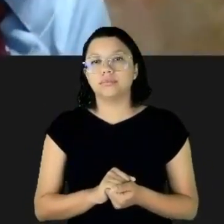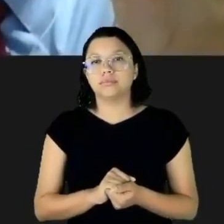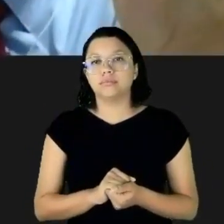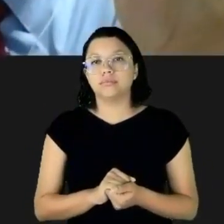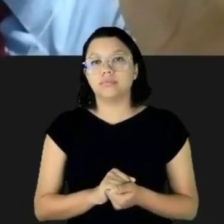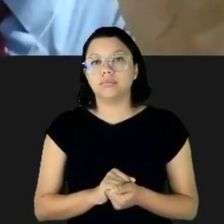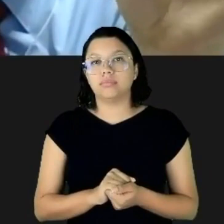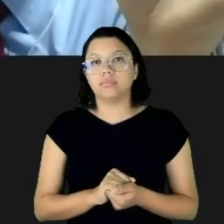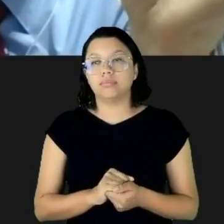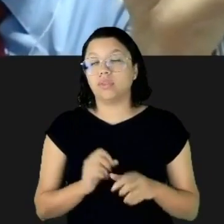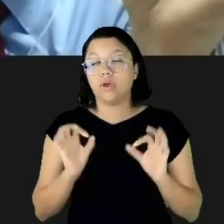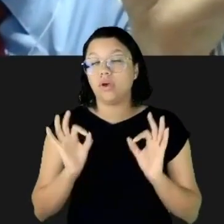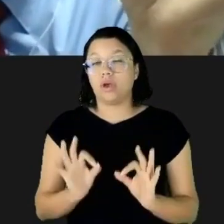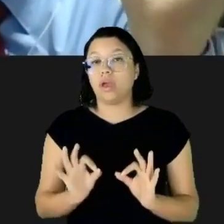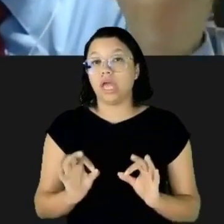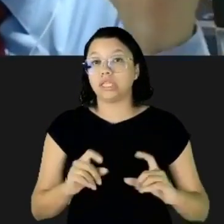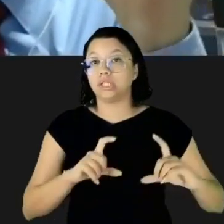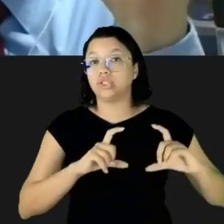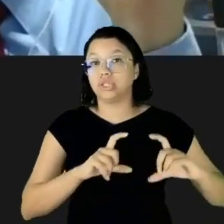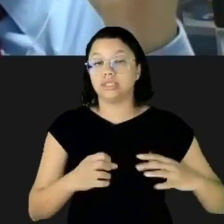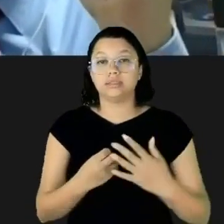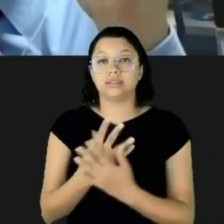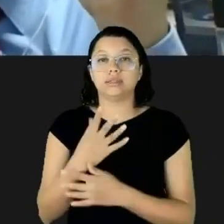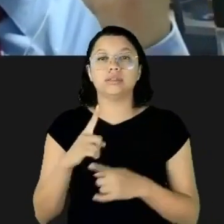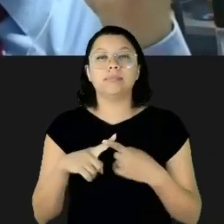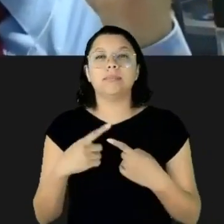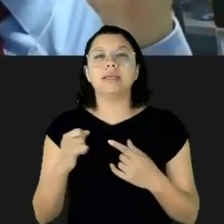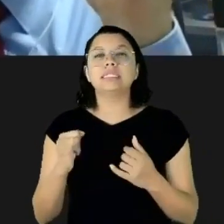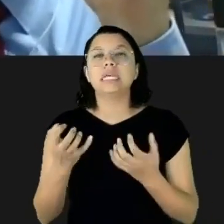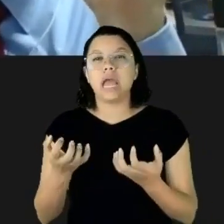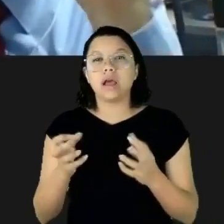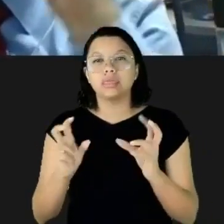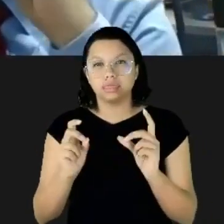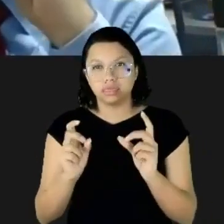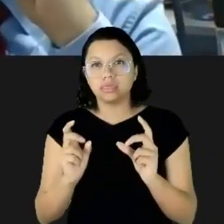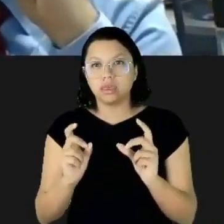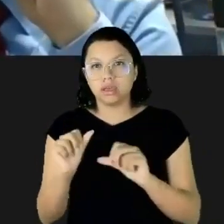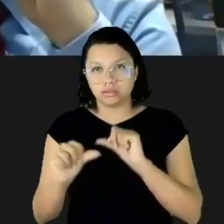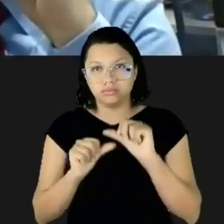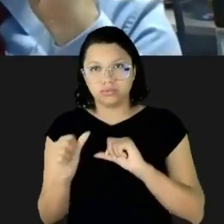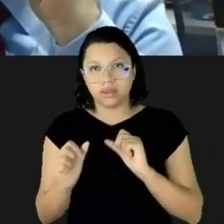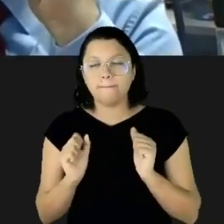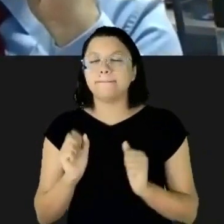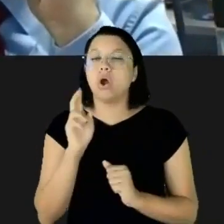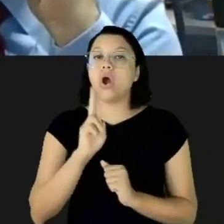pronto essa etiqueta está criada mas se você quiser automatizá-la você pode usar